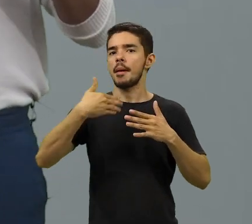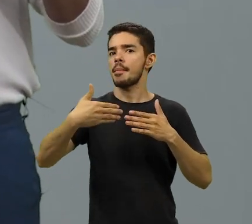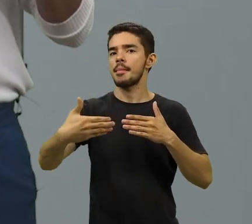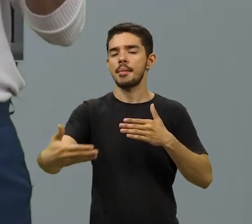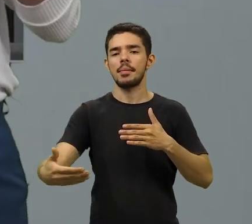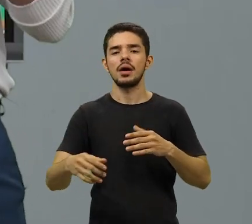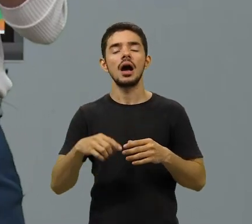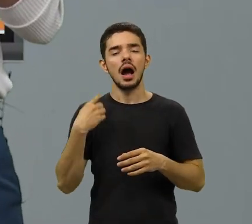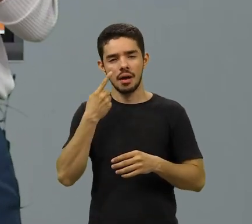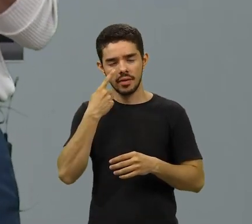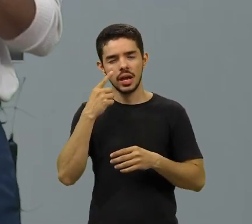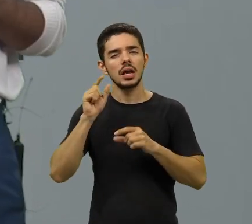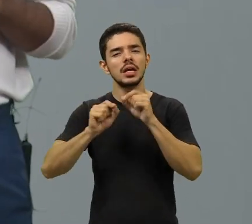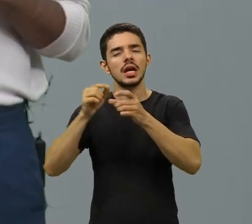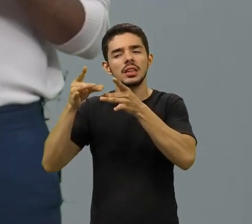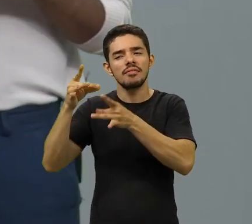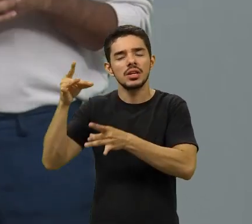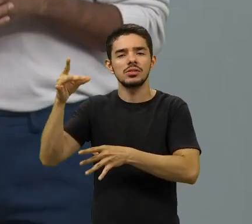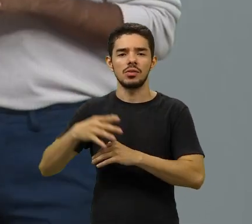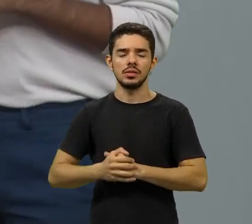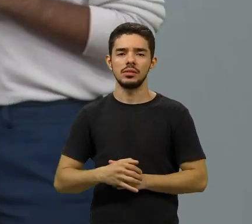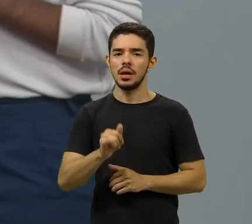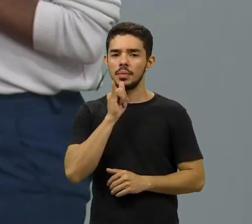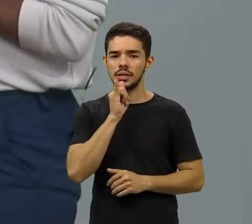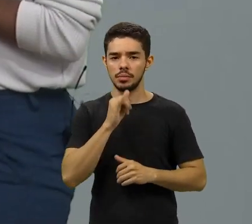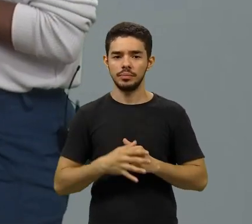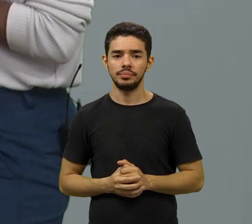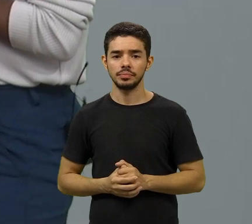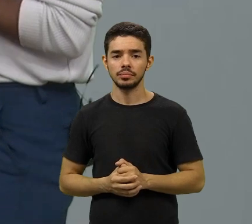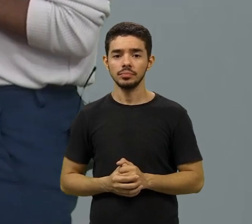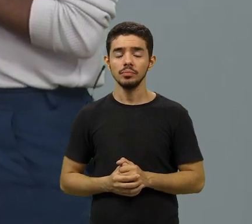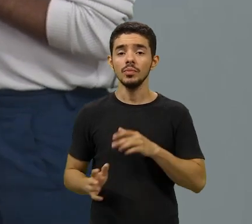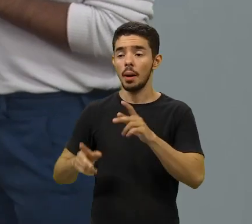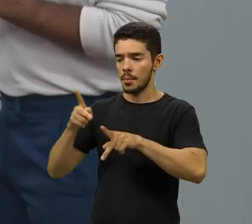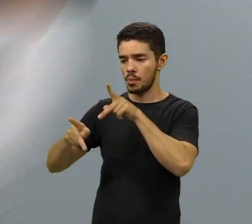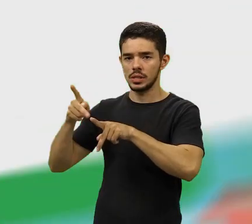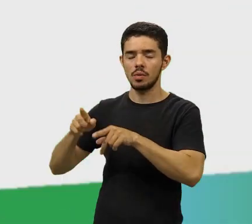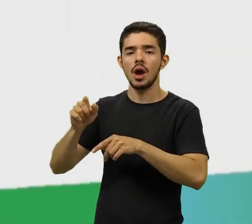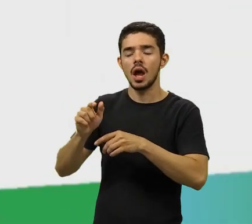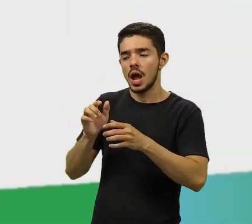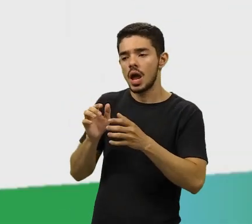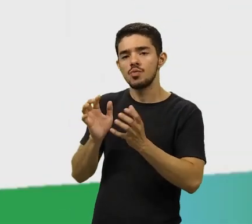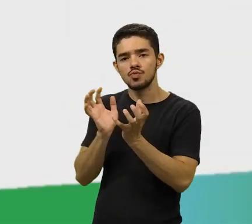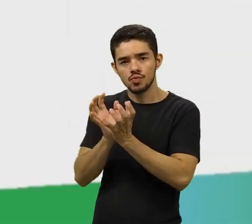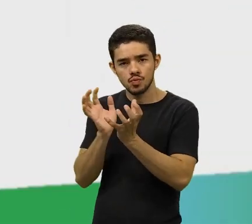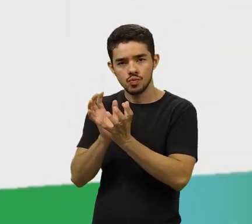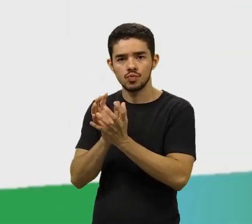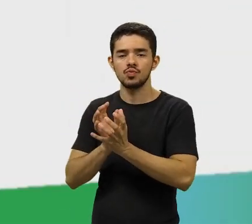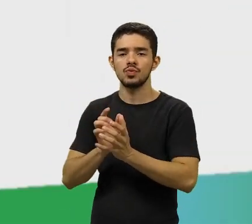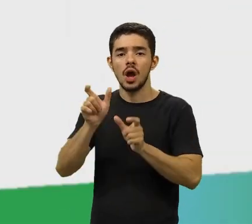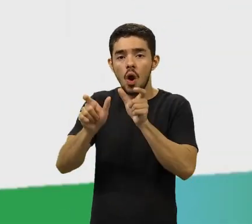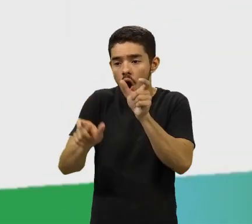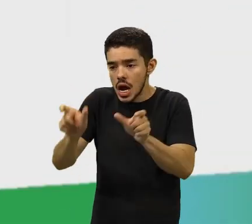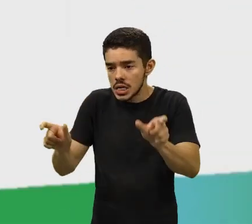nós vamos ver que definições são essas. Por exemplo, a população é um conjunto de organismos da mesma